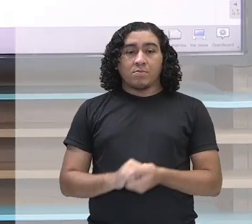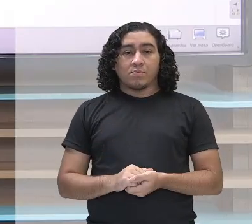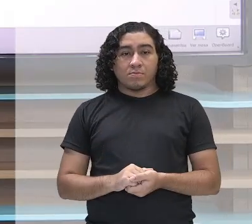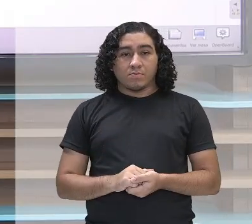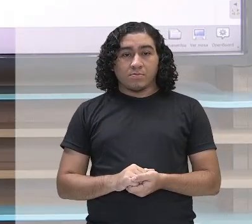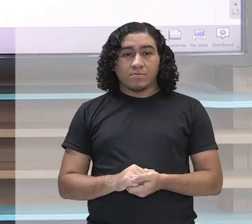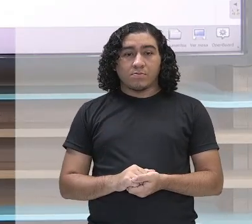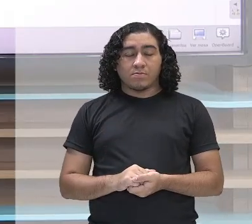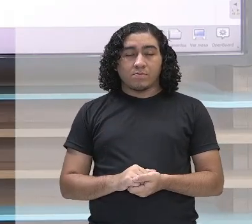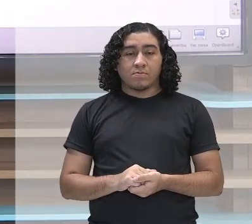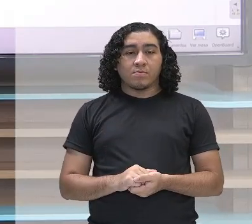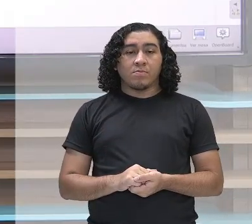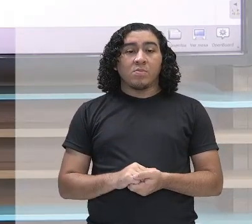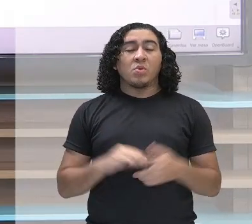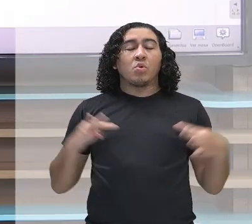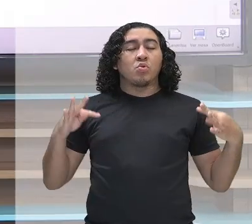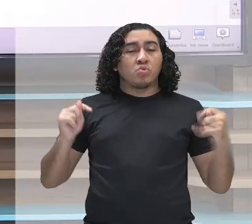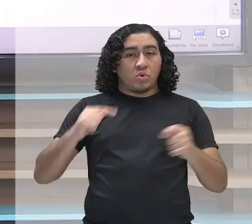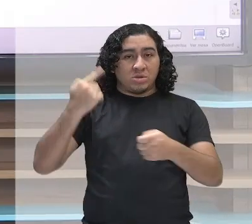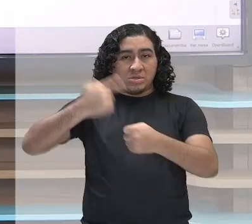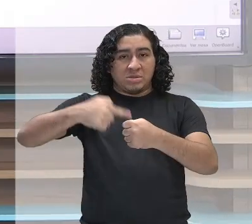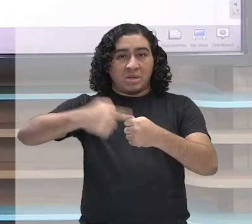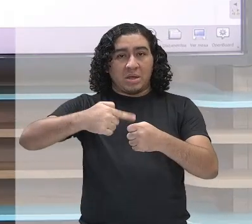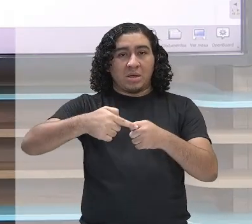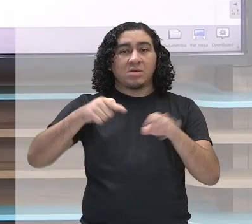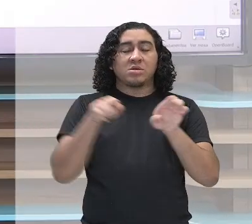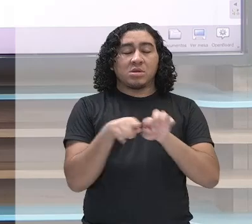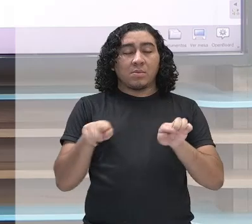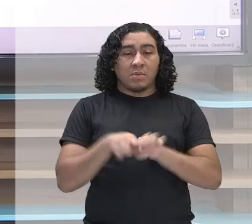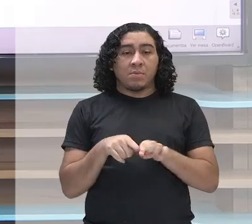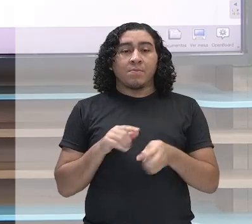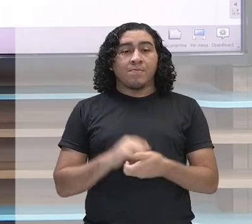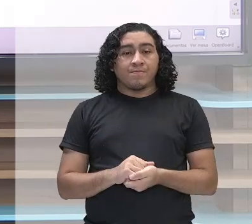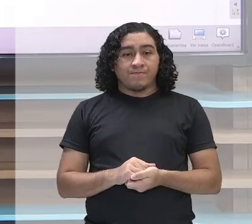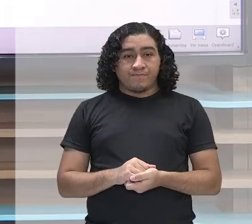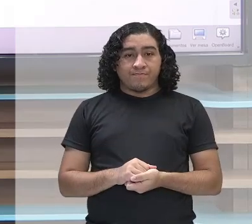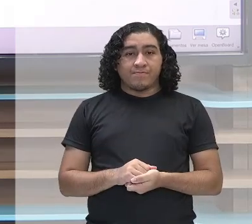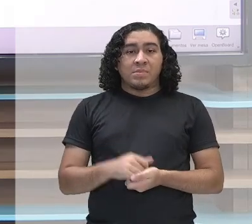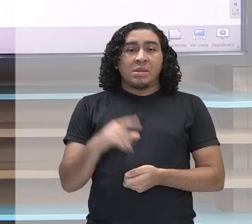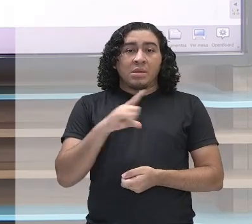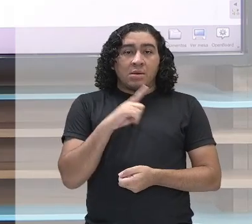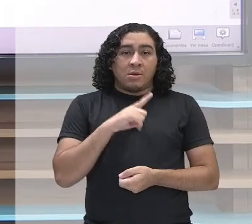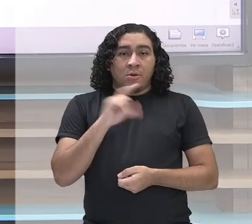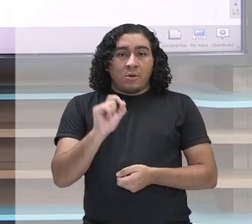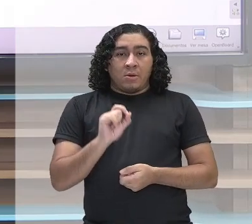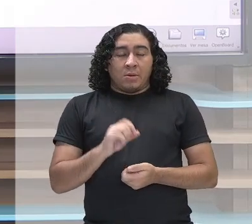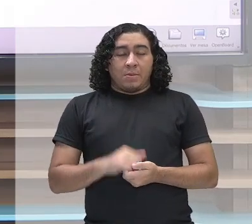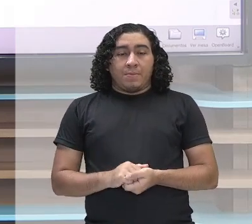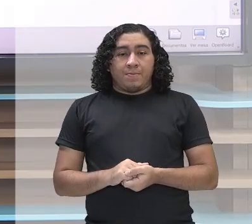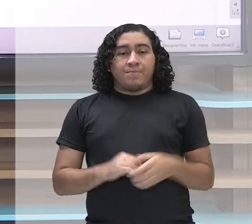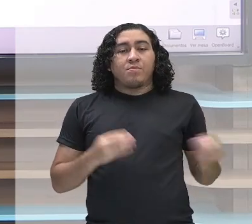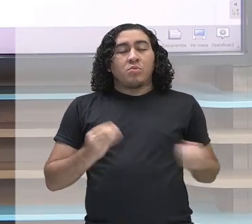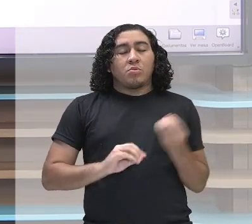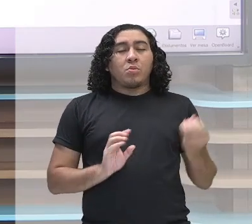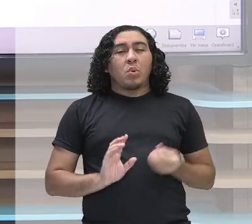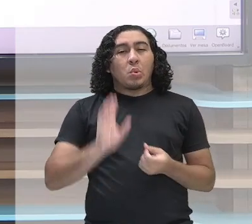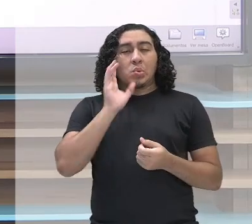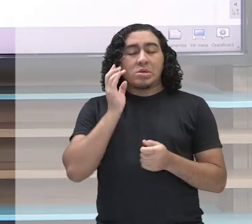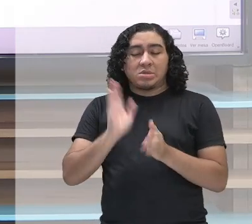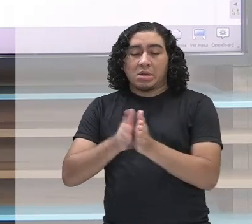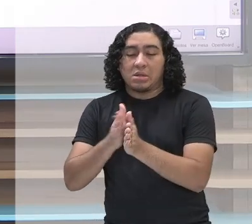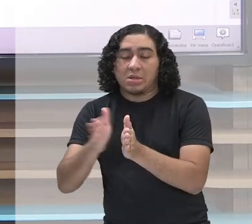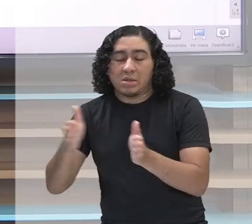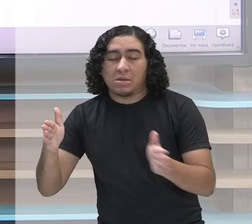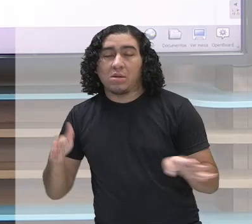Grão-Pará, Maranhão, e também o ciclo da borracha, aí a gente tem como que se dá esse processo